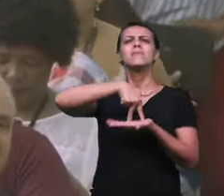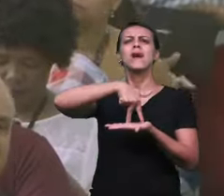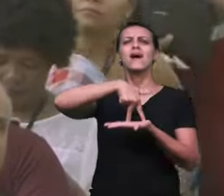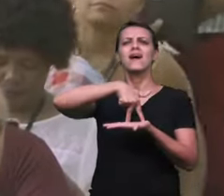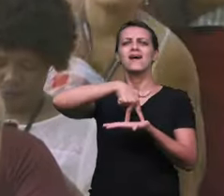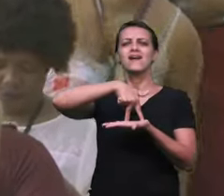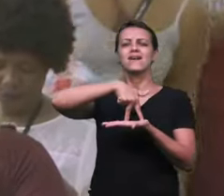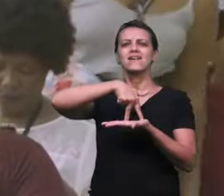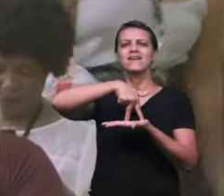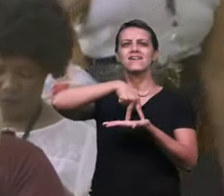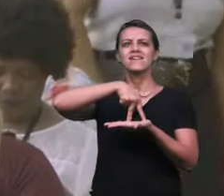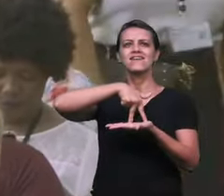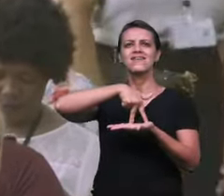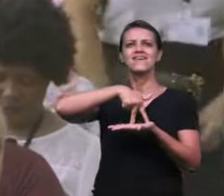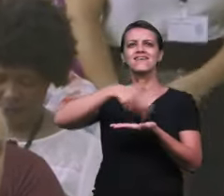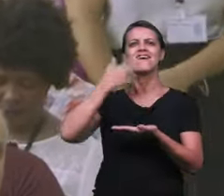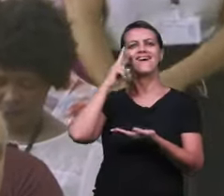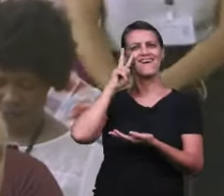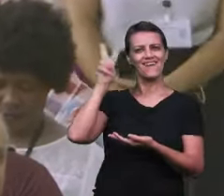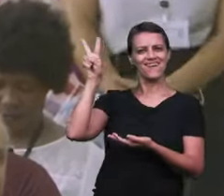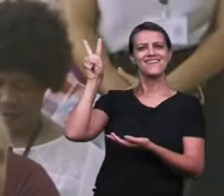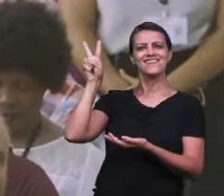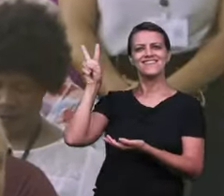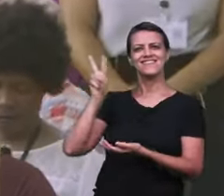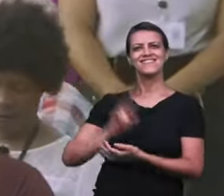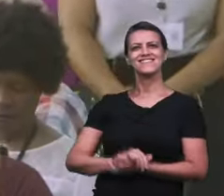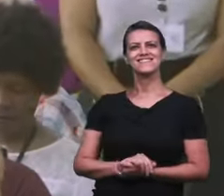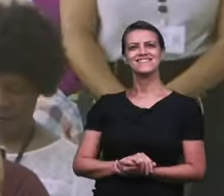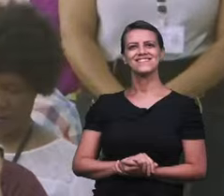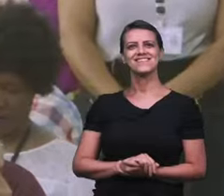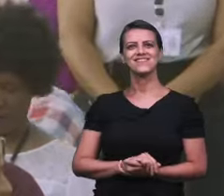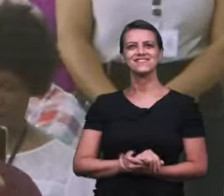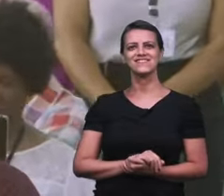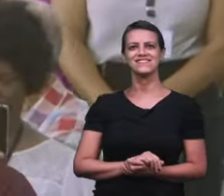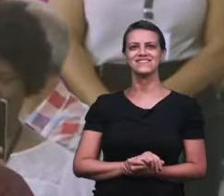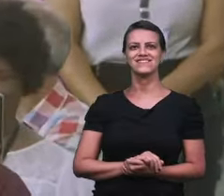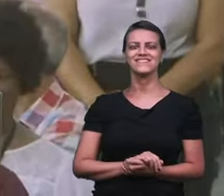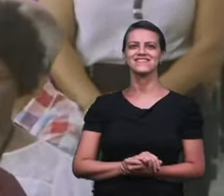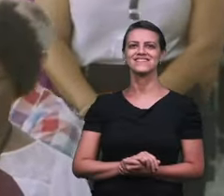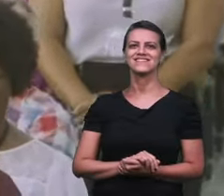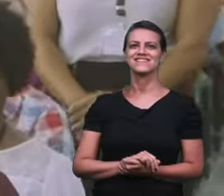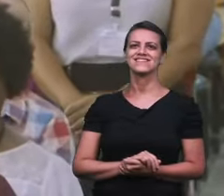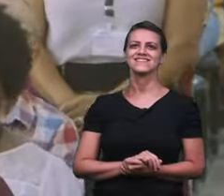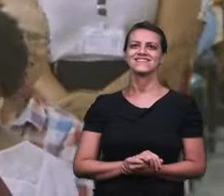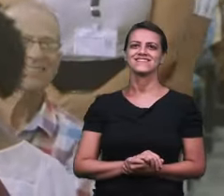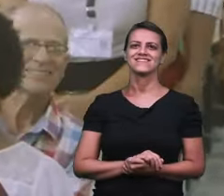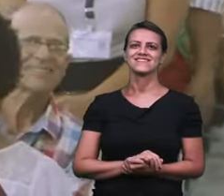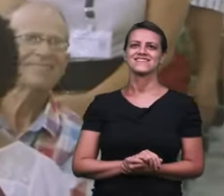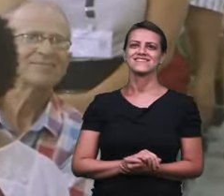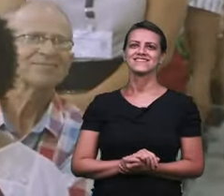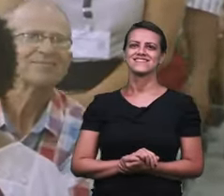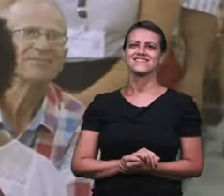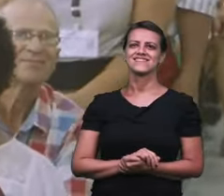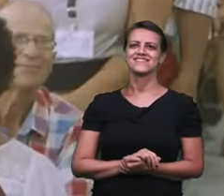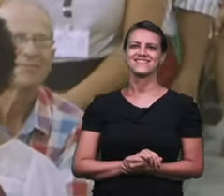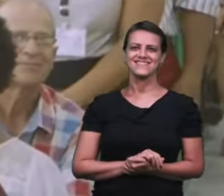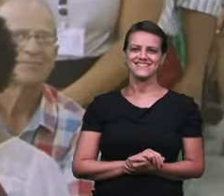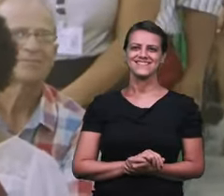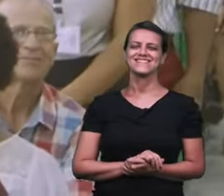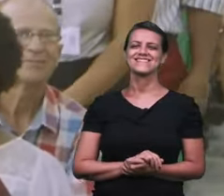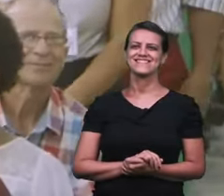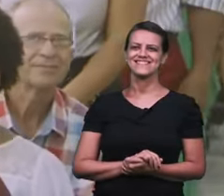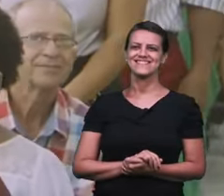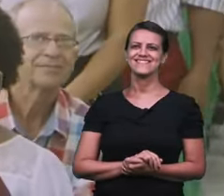favor, os irmãos. Não, cadê o cacique? Que é o pastor, olha lá. Olha lá. O subchefe, tá? São os dois lá. São os irmãos